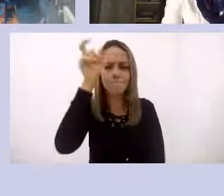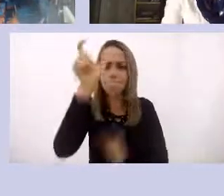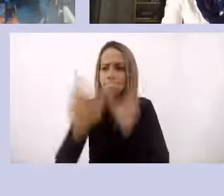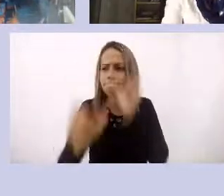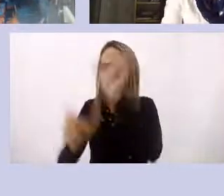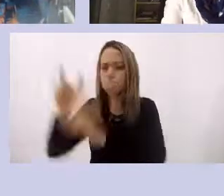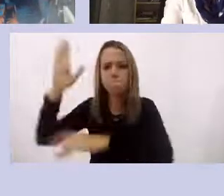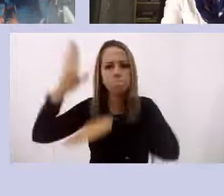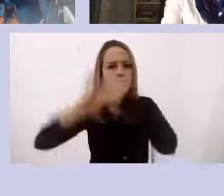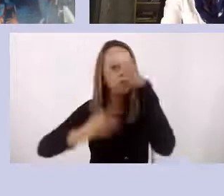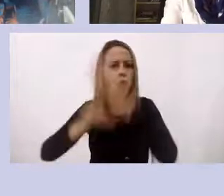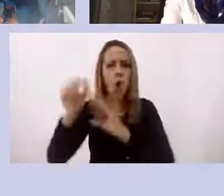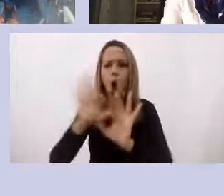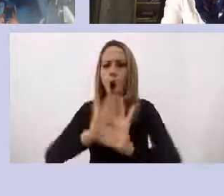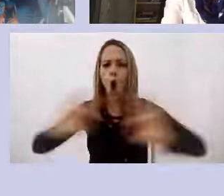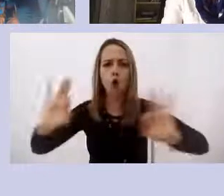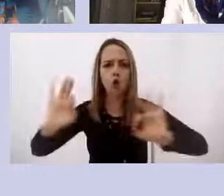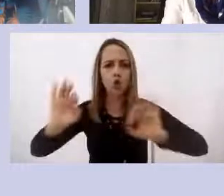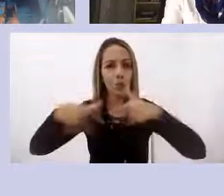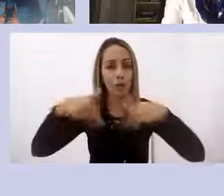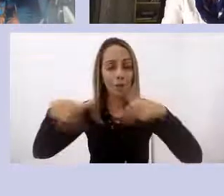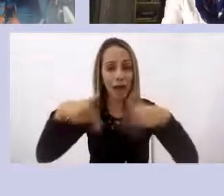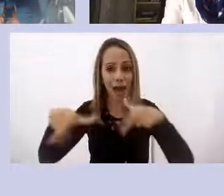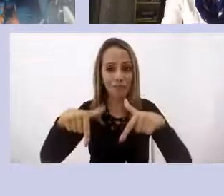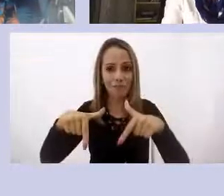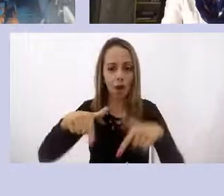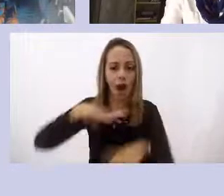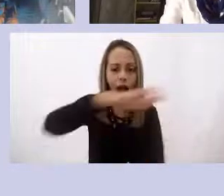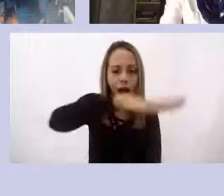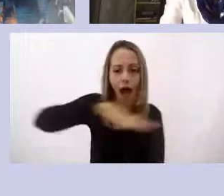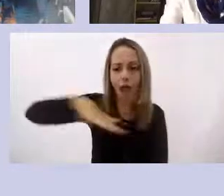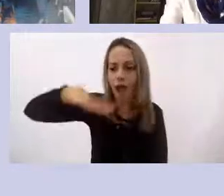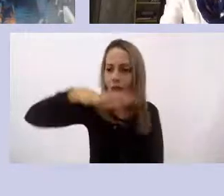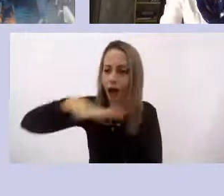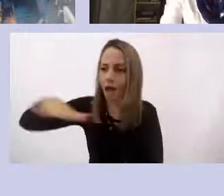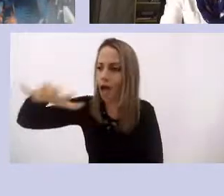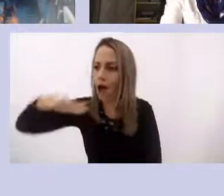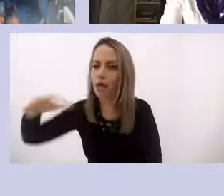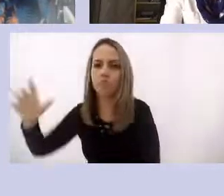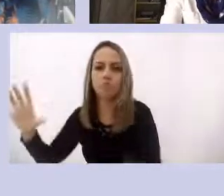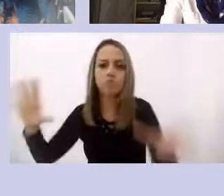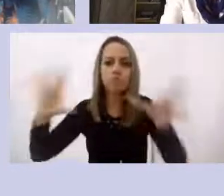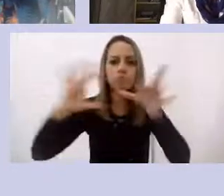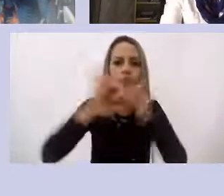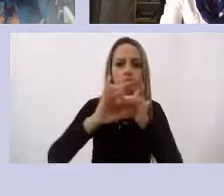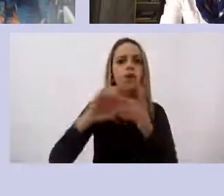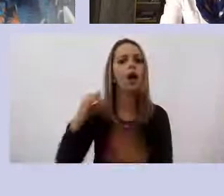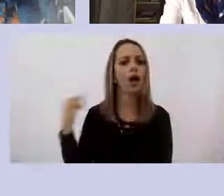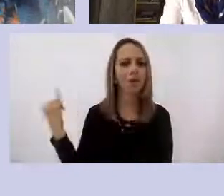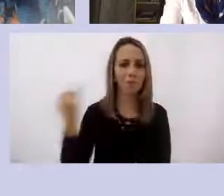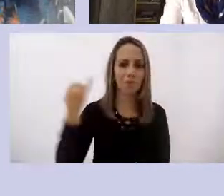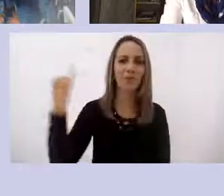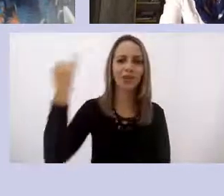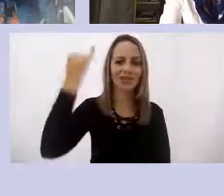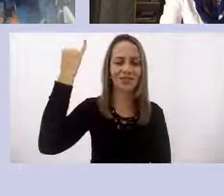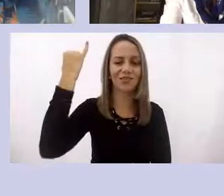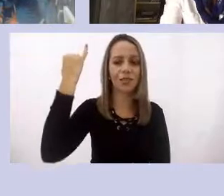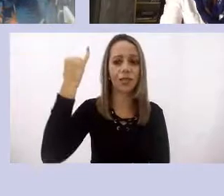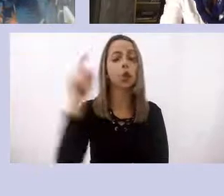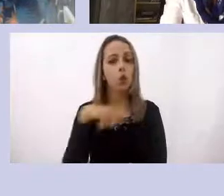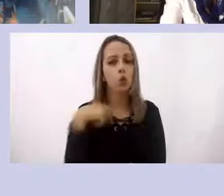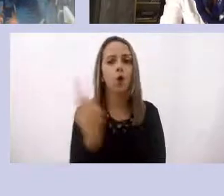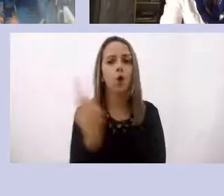é fundamental. Acho que não tem como mais nós fazermos ciência e pesquisa como